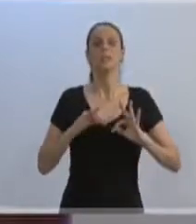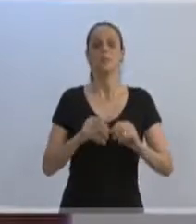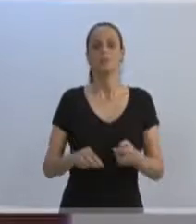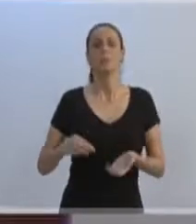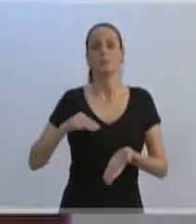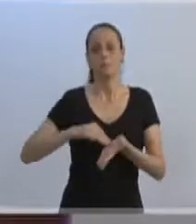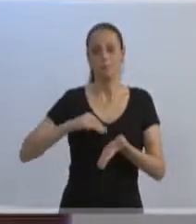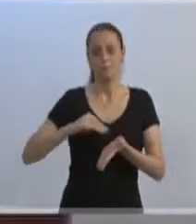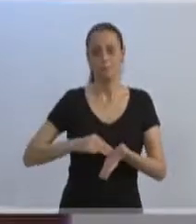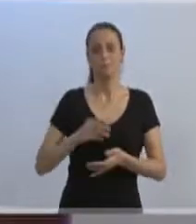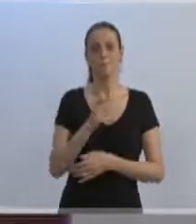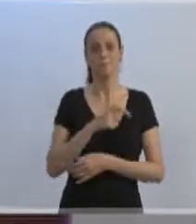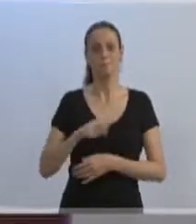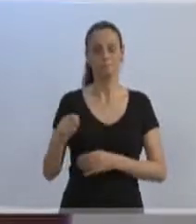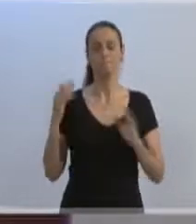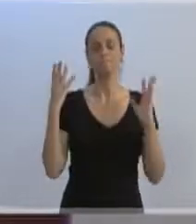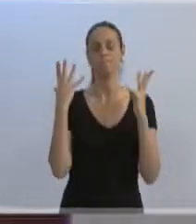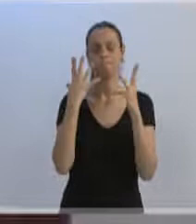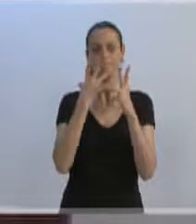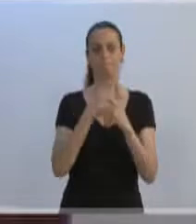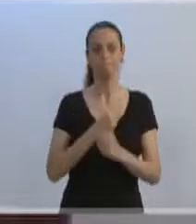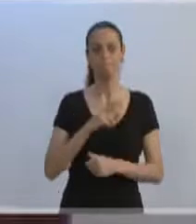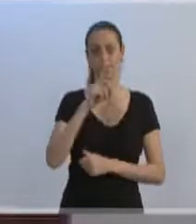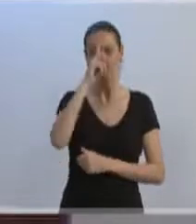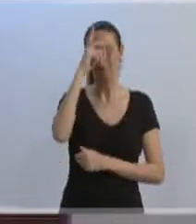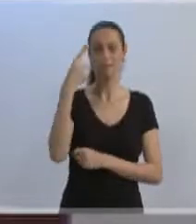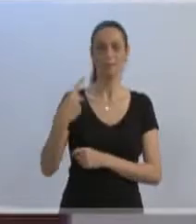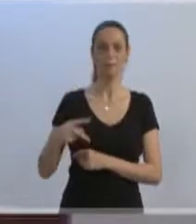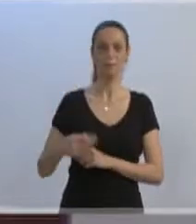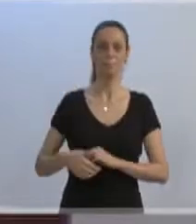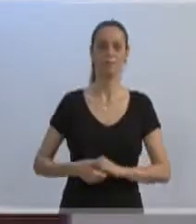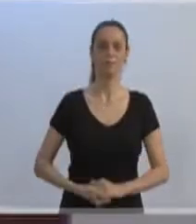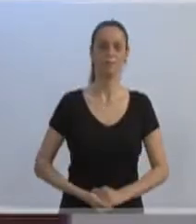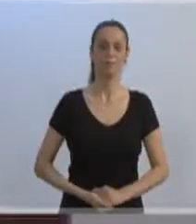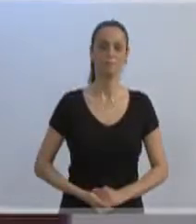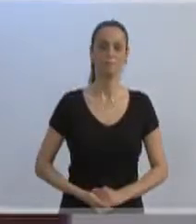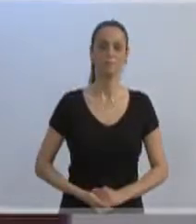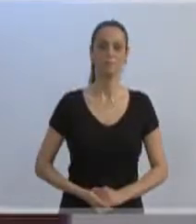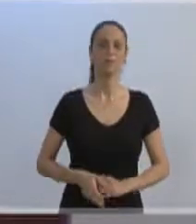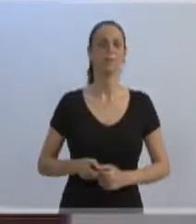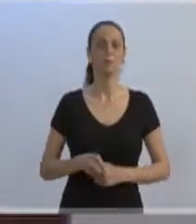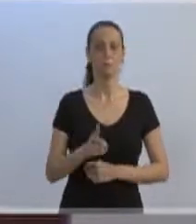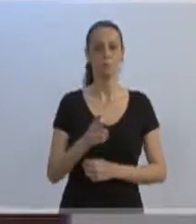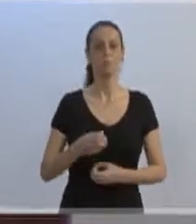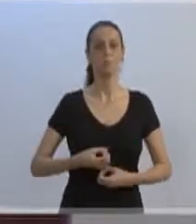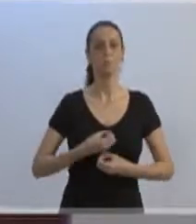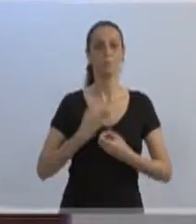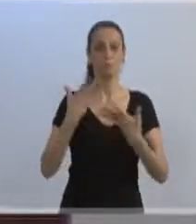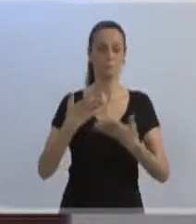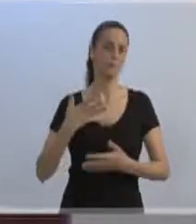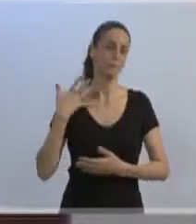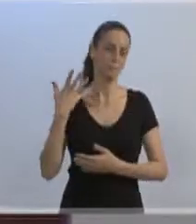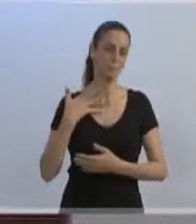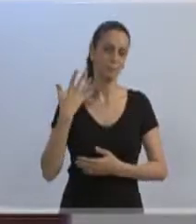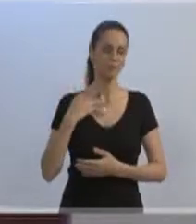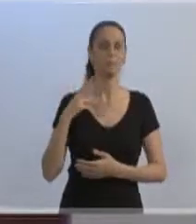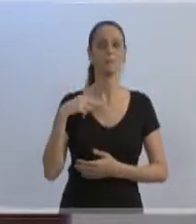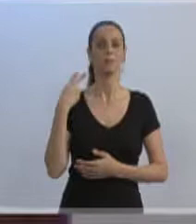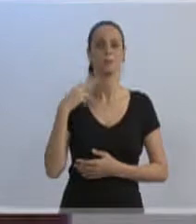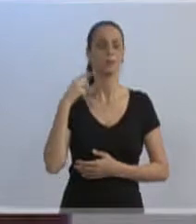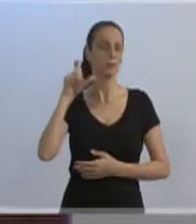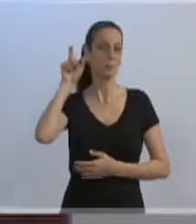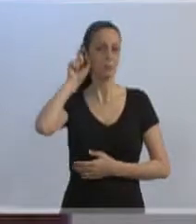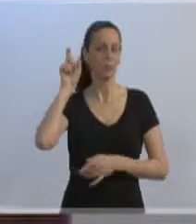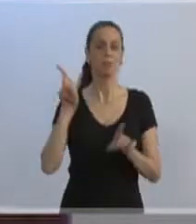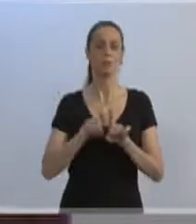da associação pela belíssima iniciativa dá continuidade do pronunciamento o vereador e antes